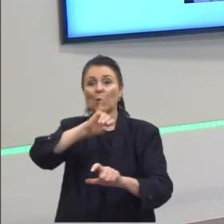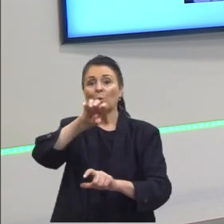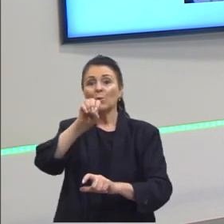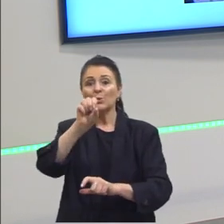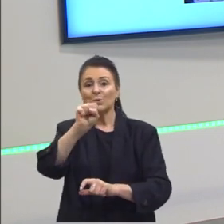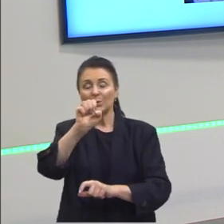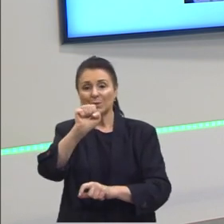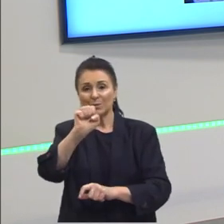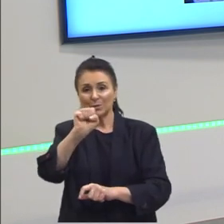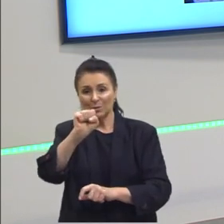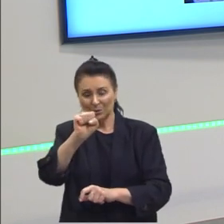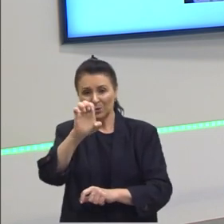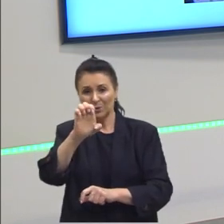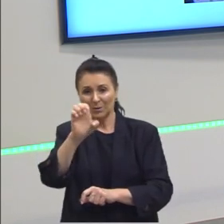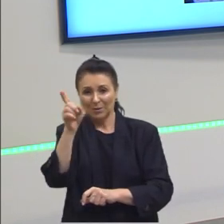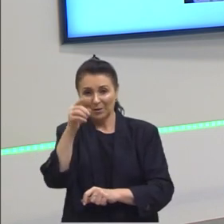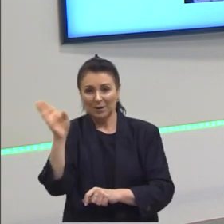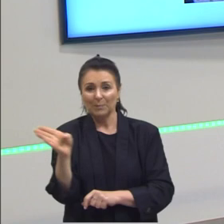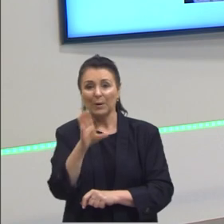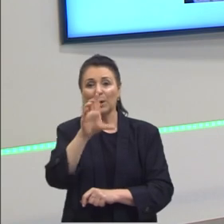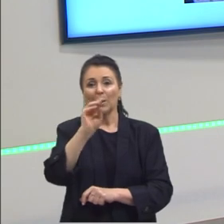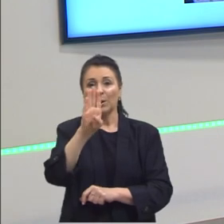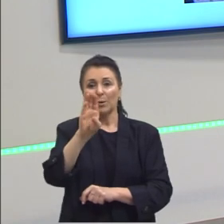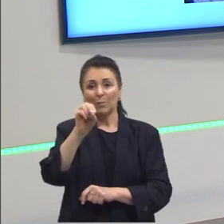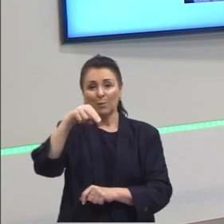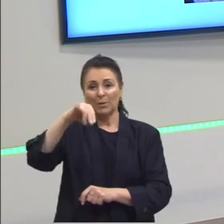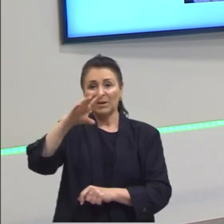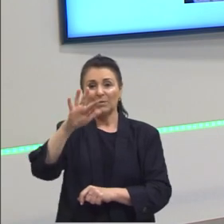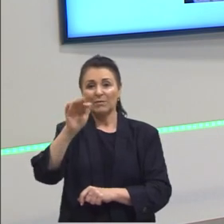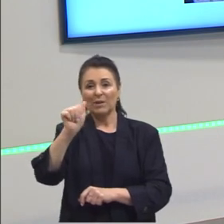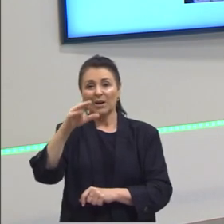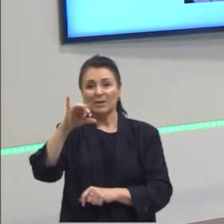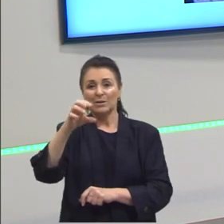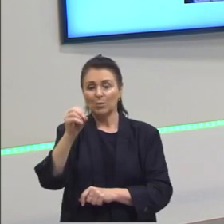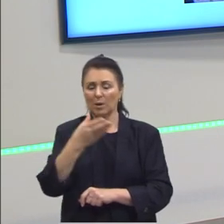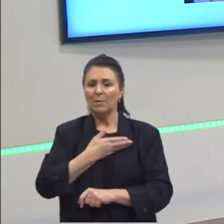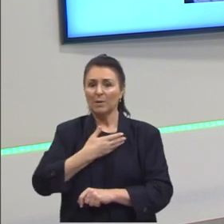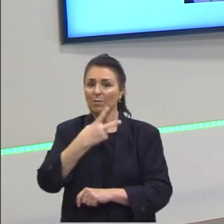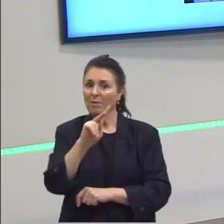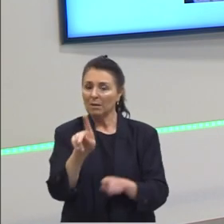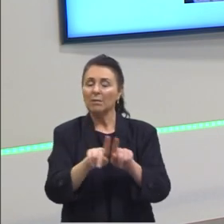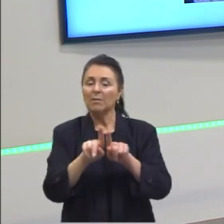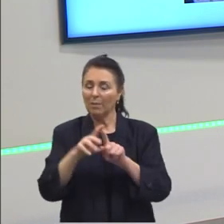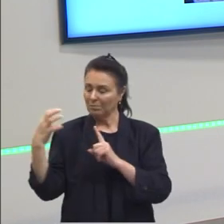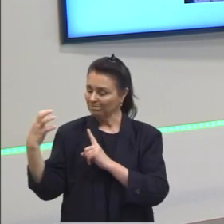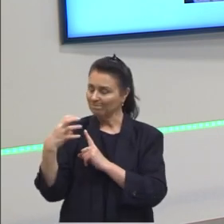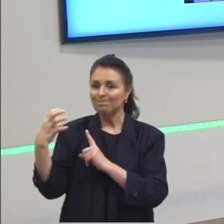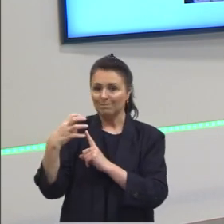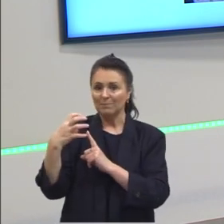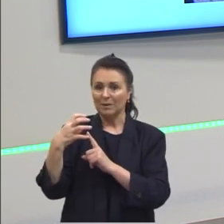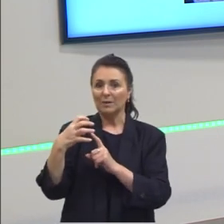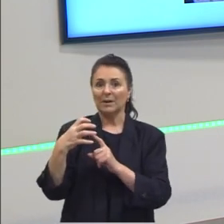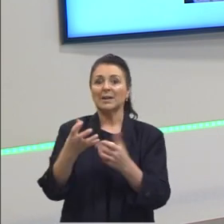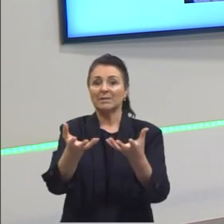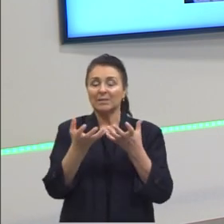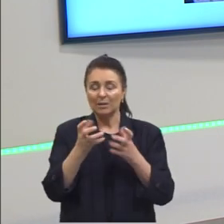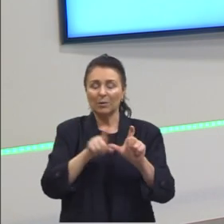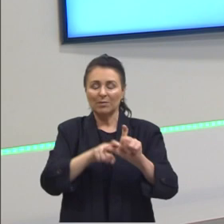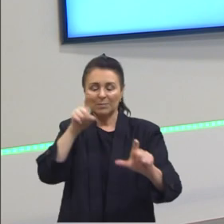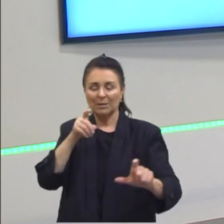convencer e incentivado um Pedro Primeiro a embarcar nessa aventura de tornar o Brasil Independente de